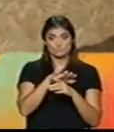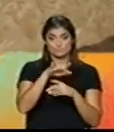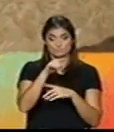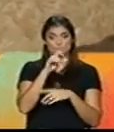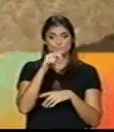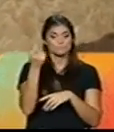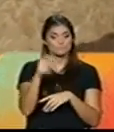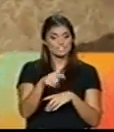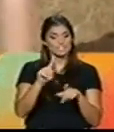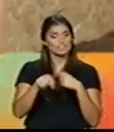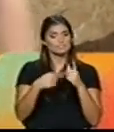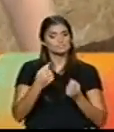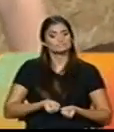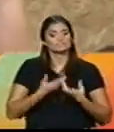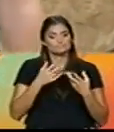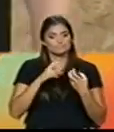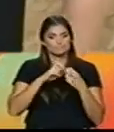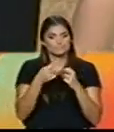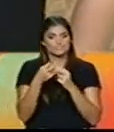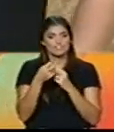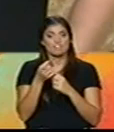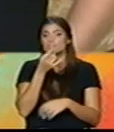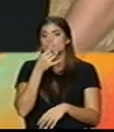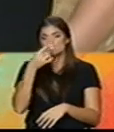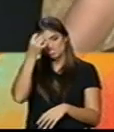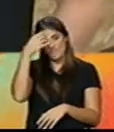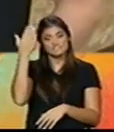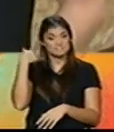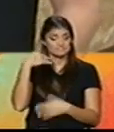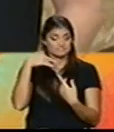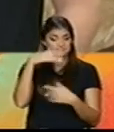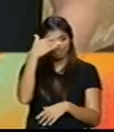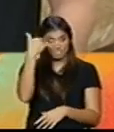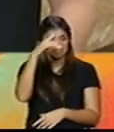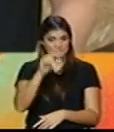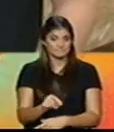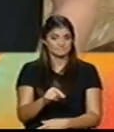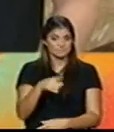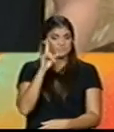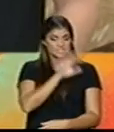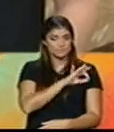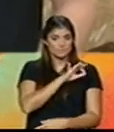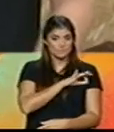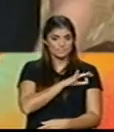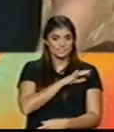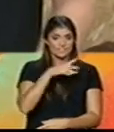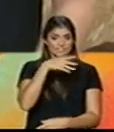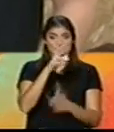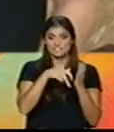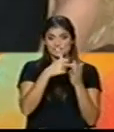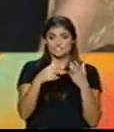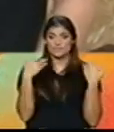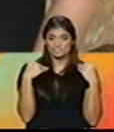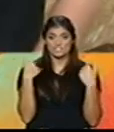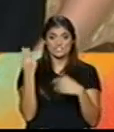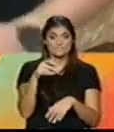deixa aqui todos os seus problemas. Sem dúvida. Inclusive tive cá uma senhora que veio experimentar e disse até que ia cancelar a mensalidade no ginásio e vinha